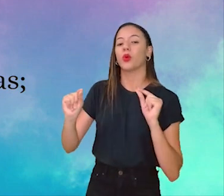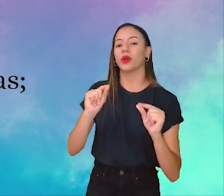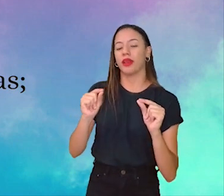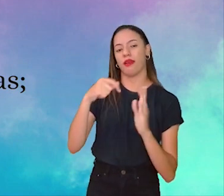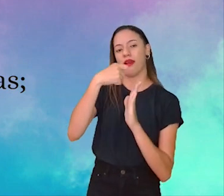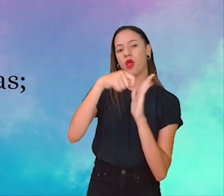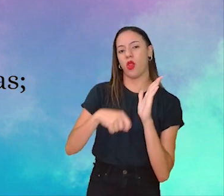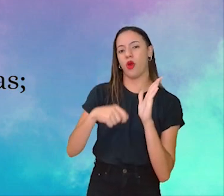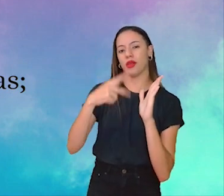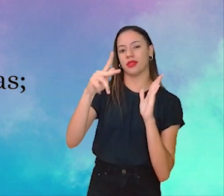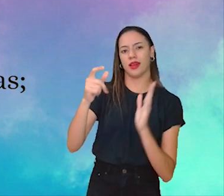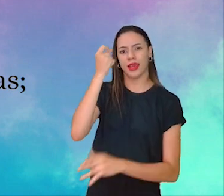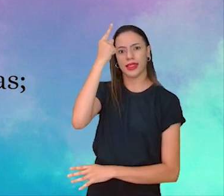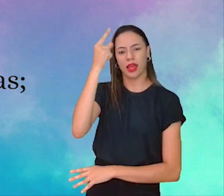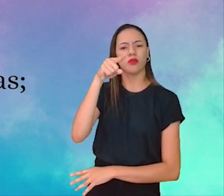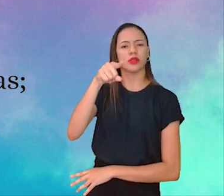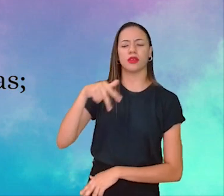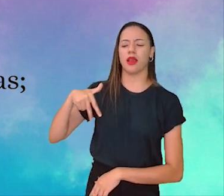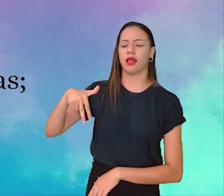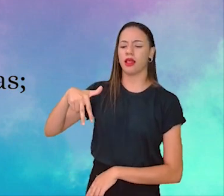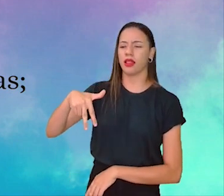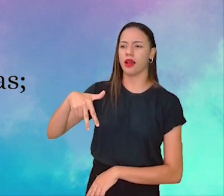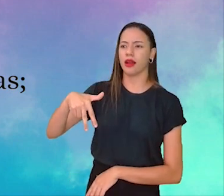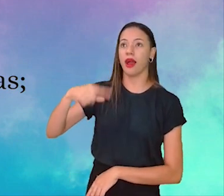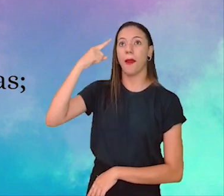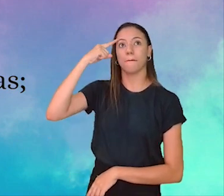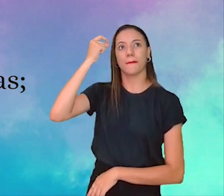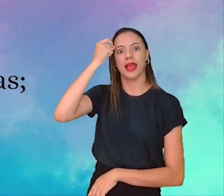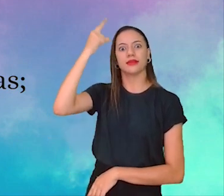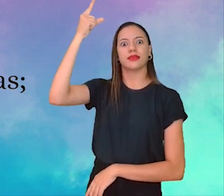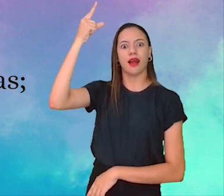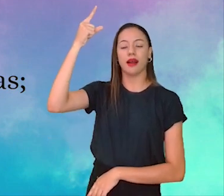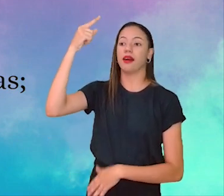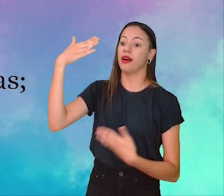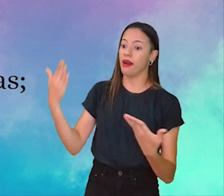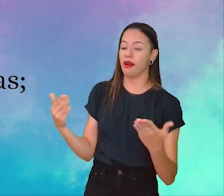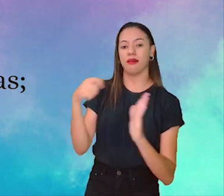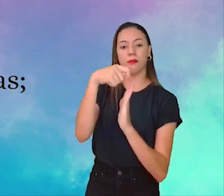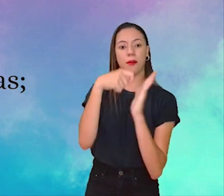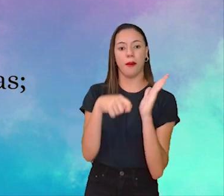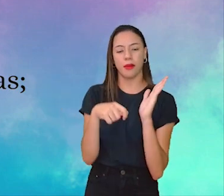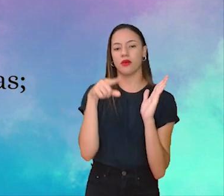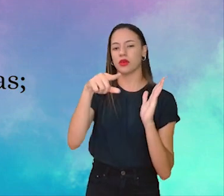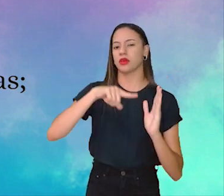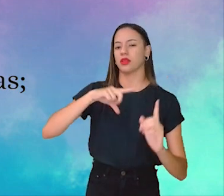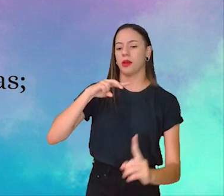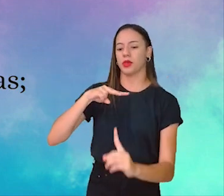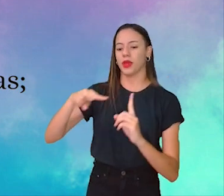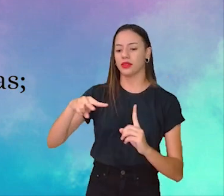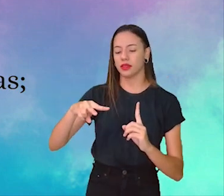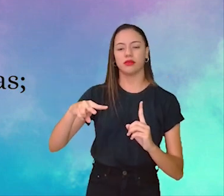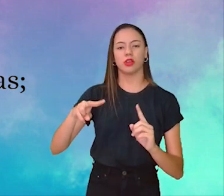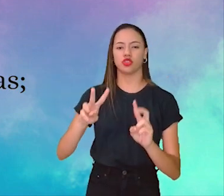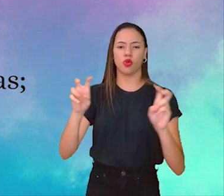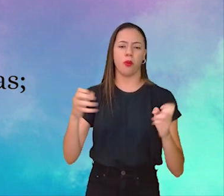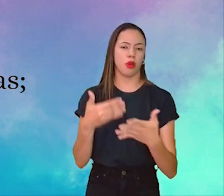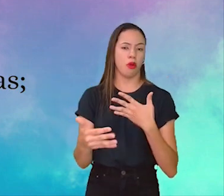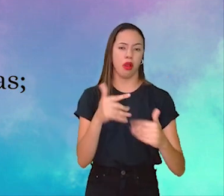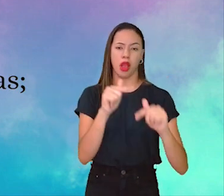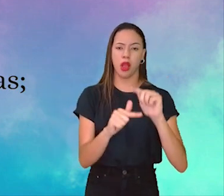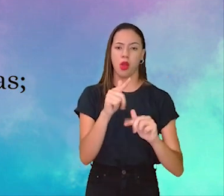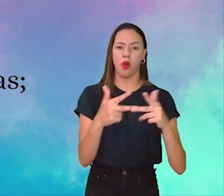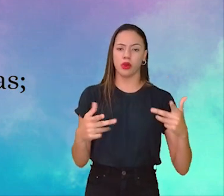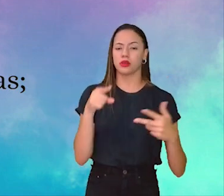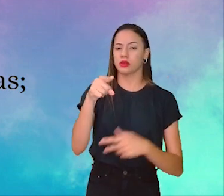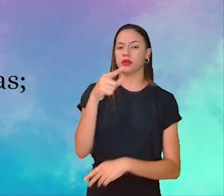Então, sempre que estiver andando, eita, isso aqui poderia ser feito dessa forma, ou então você tem uma visão sobre determinada coisa, né, que você